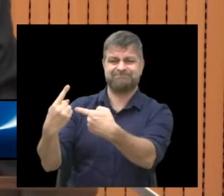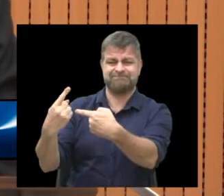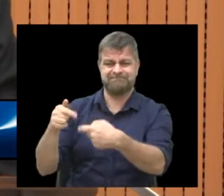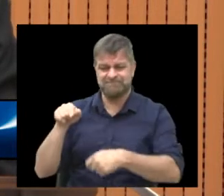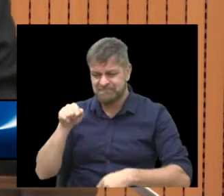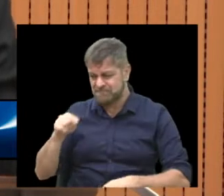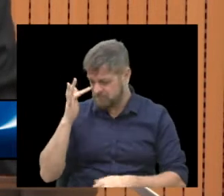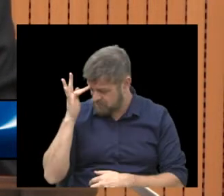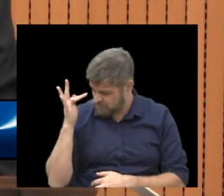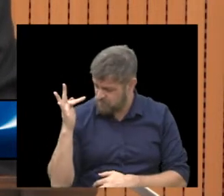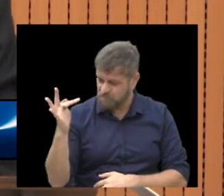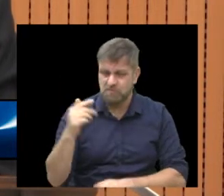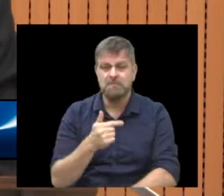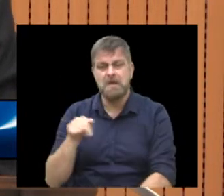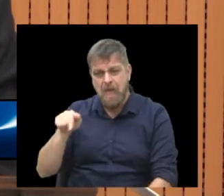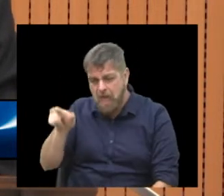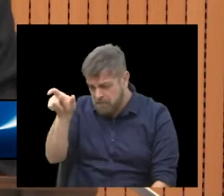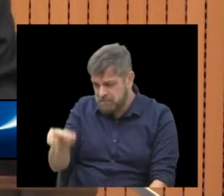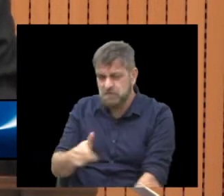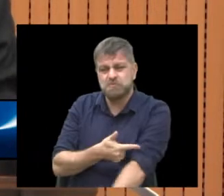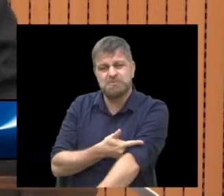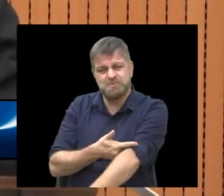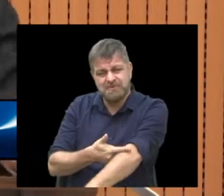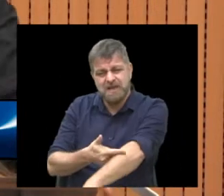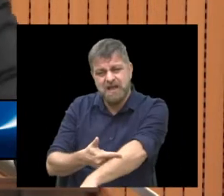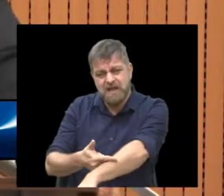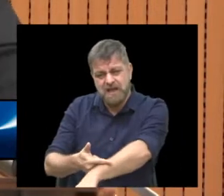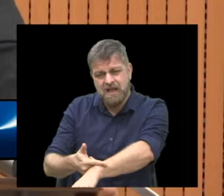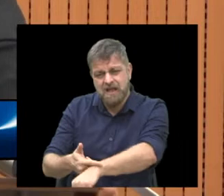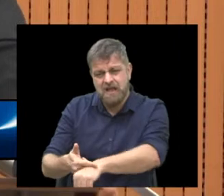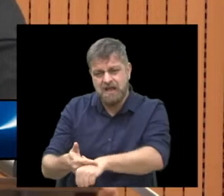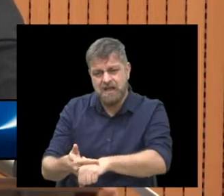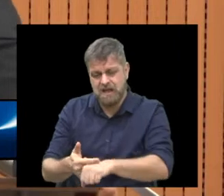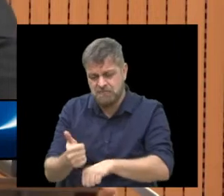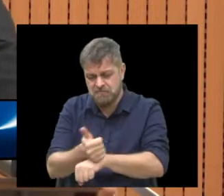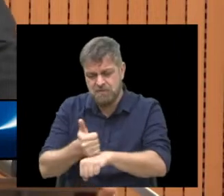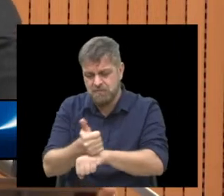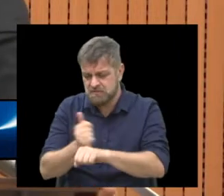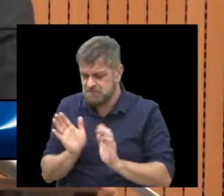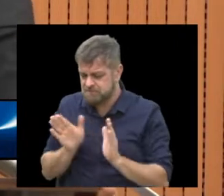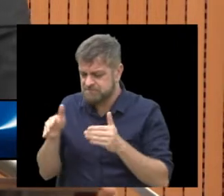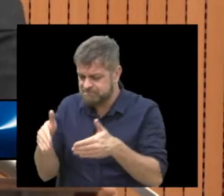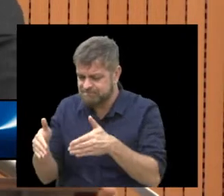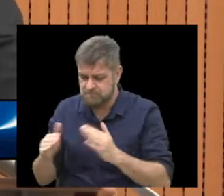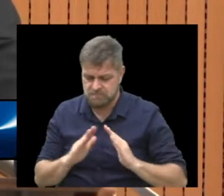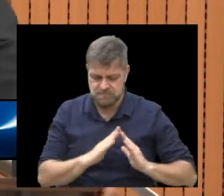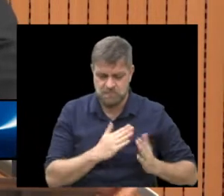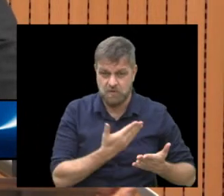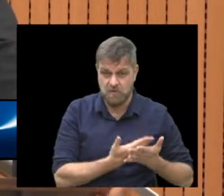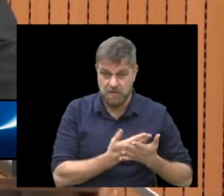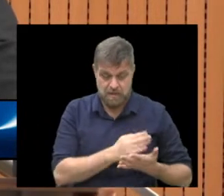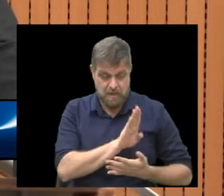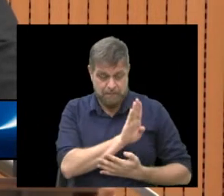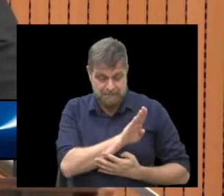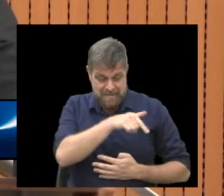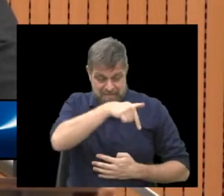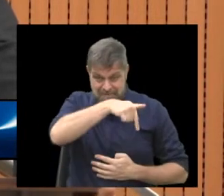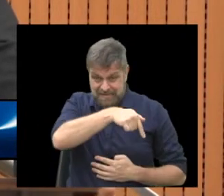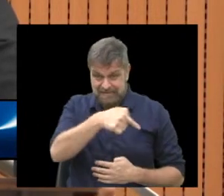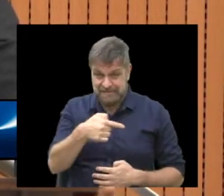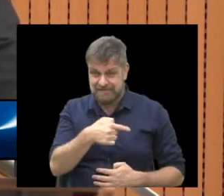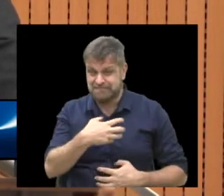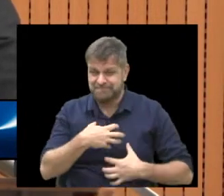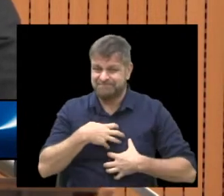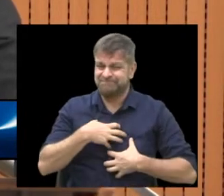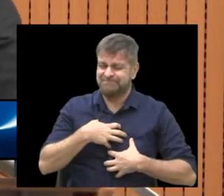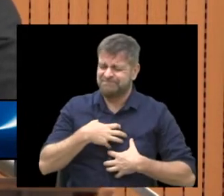extremamente educado, dedicado à profissão. Então o colégio realmente sentiu o impacto da